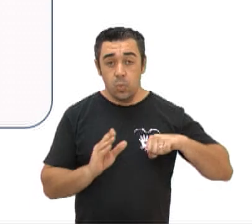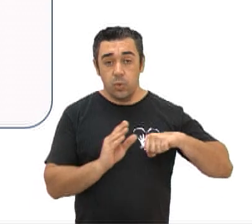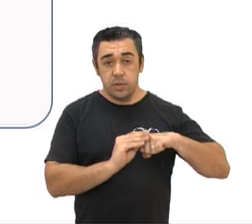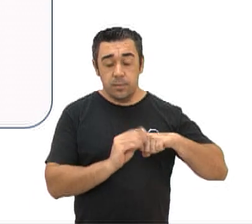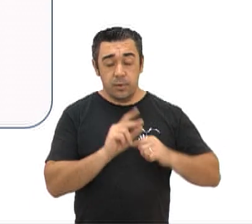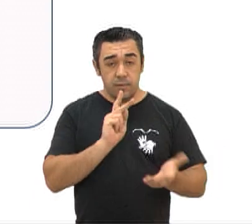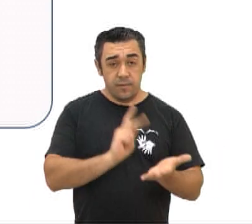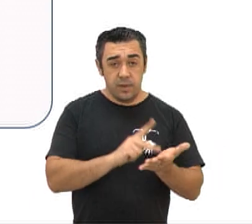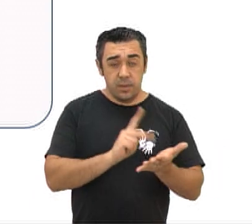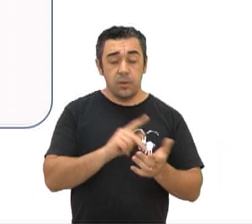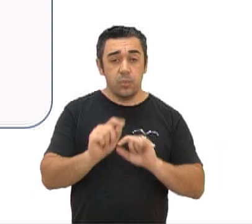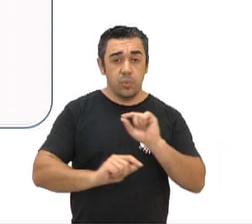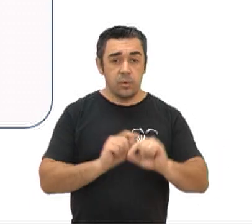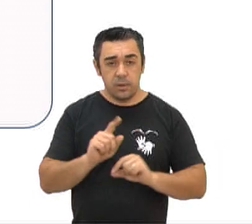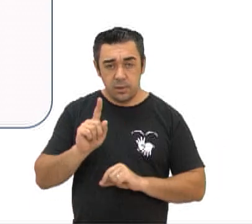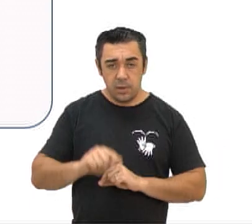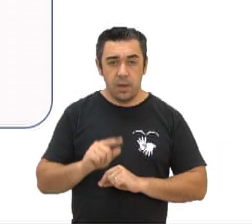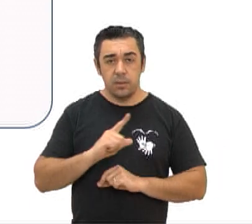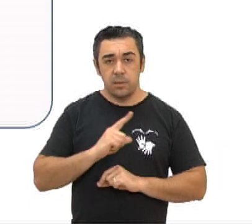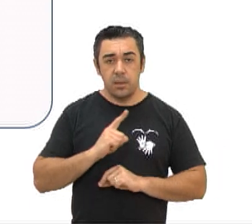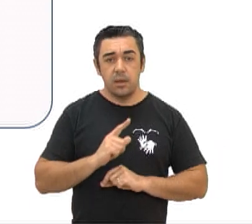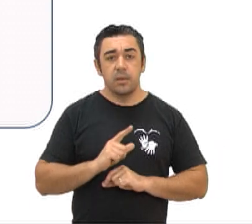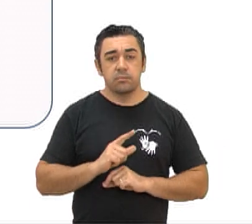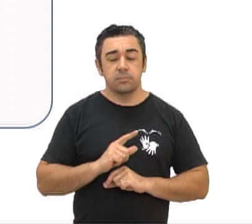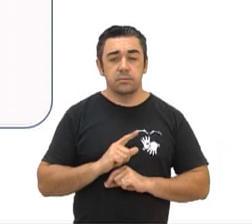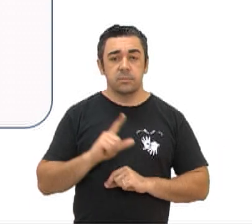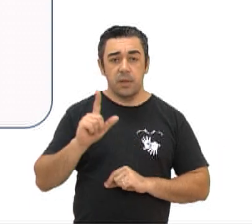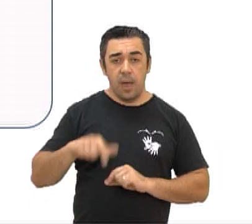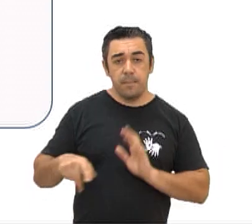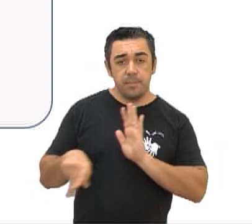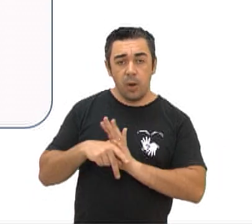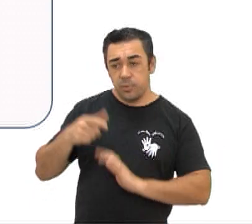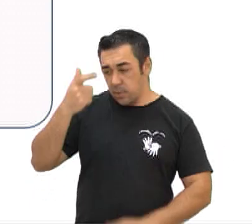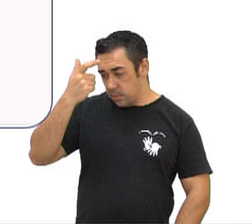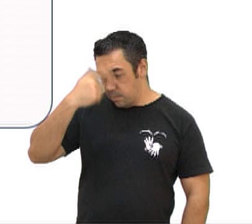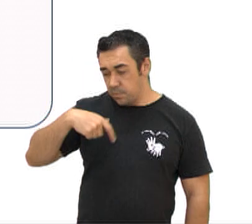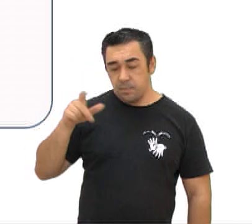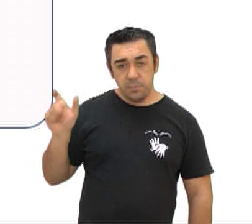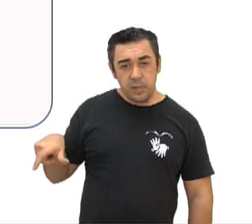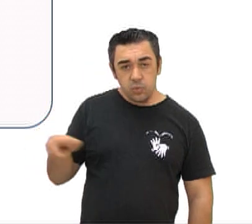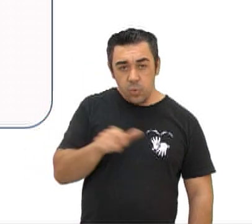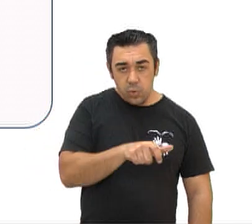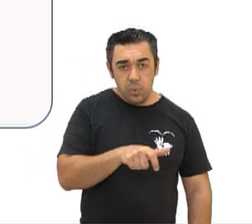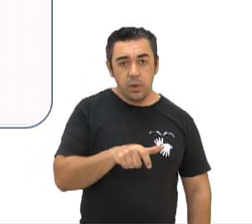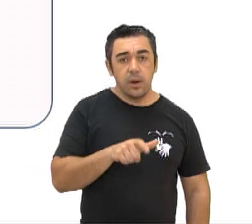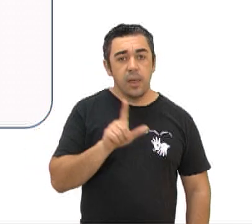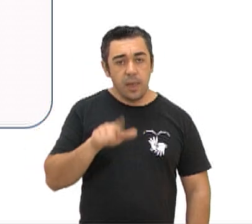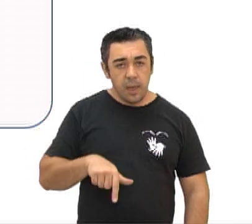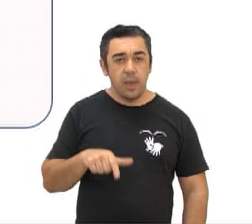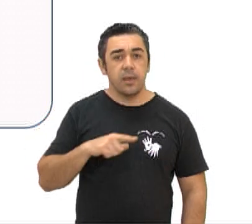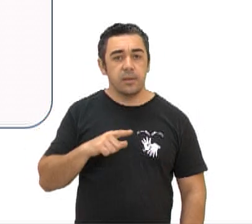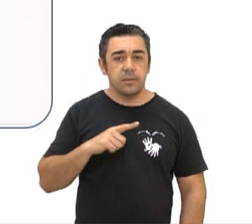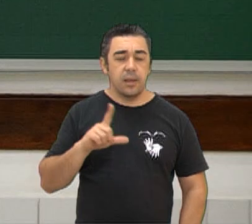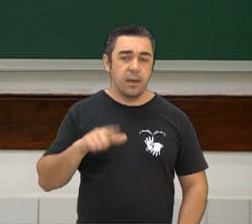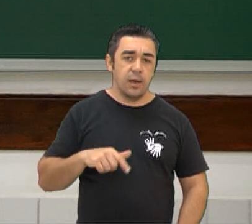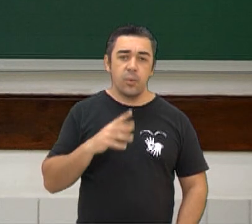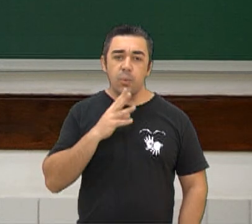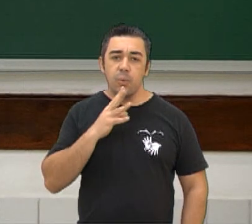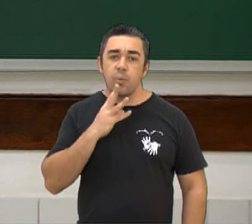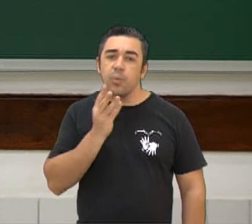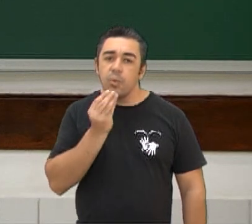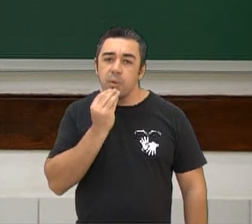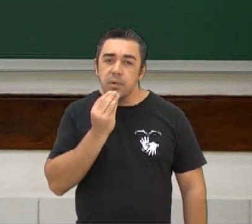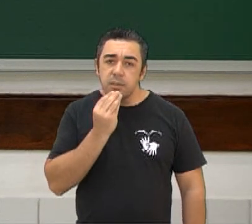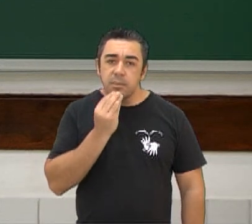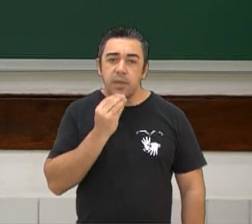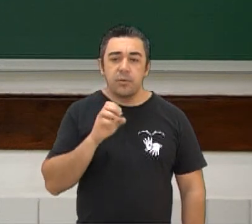conhecimentos verdadeiros são aqueles derivados dos indivíduos e aqueles derivados do conhecimento empírico. Então olha o que